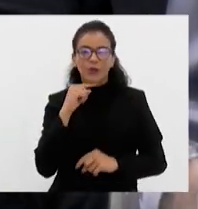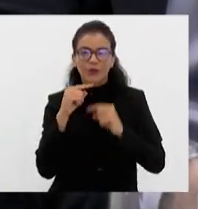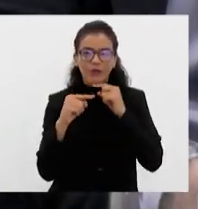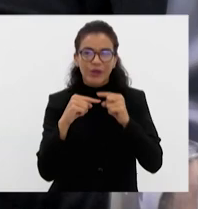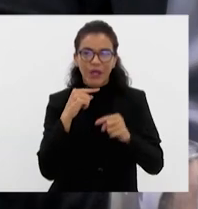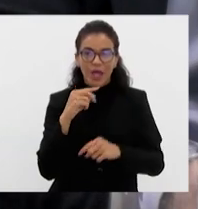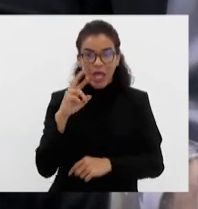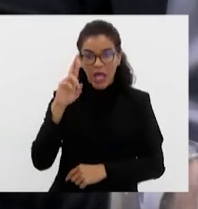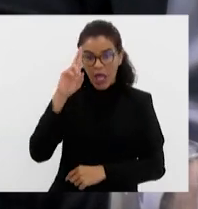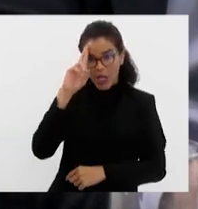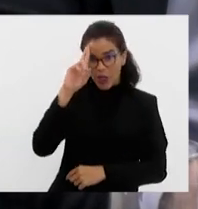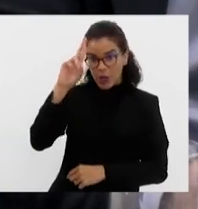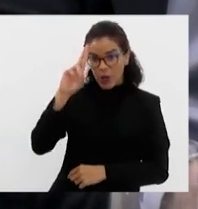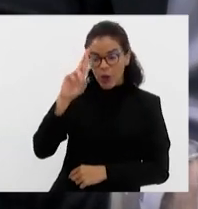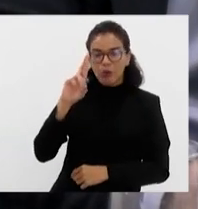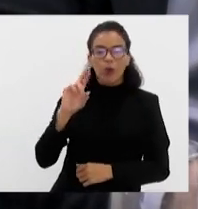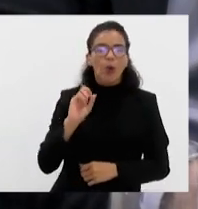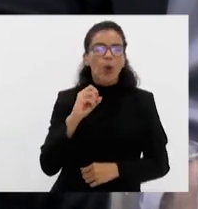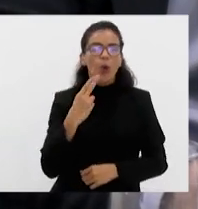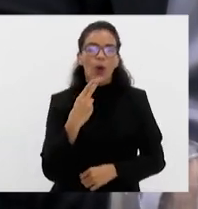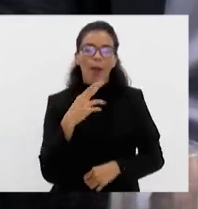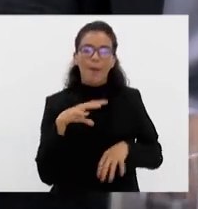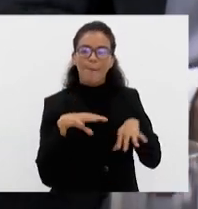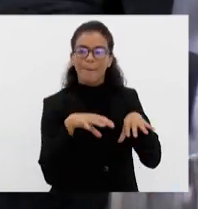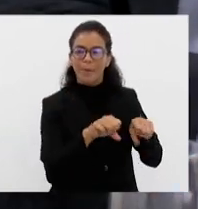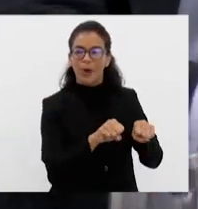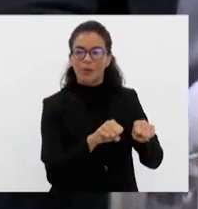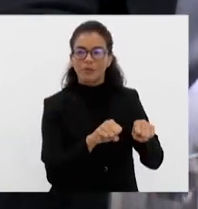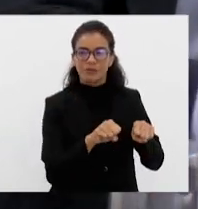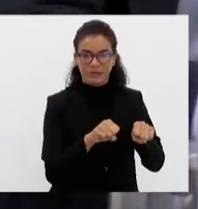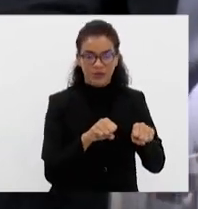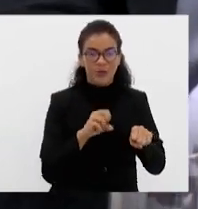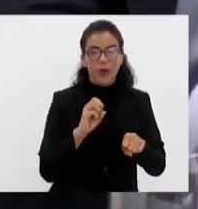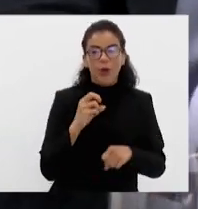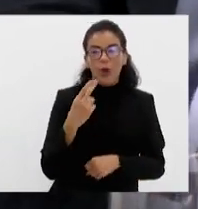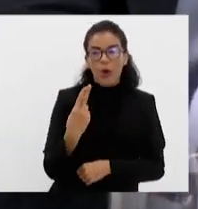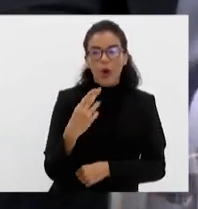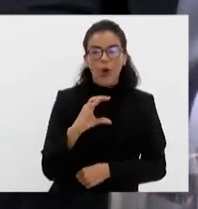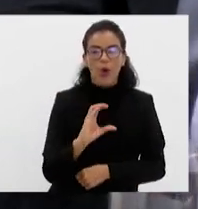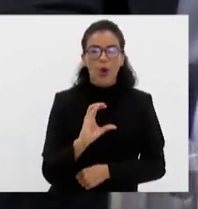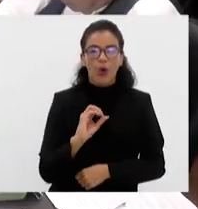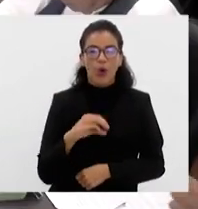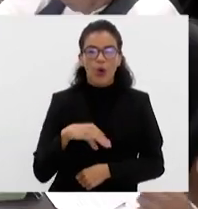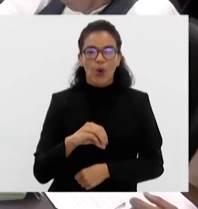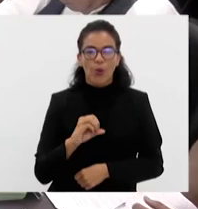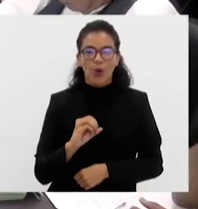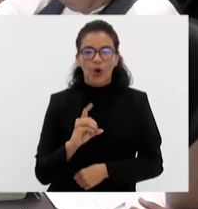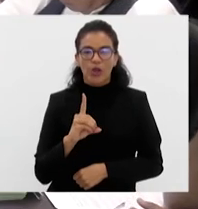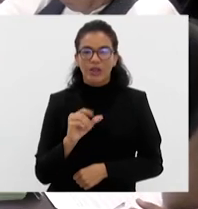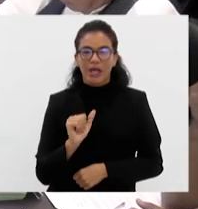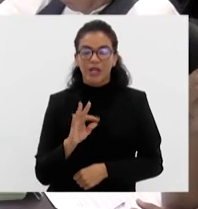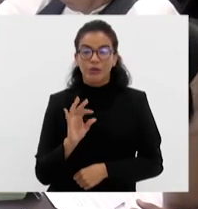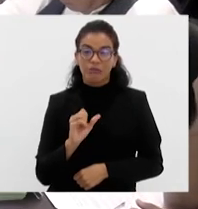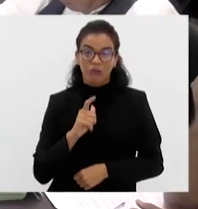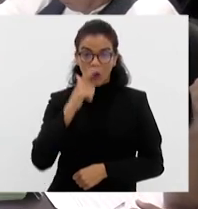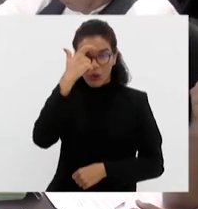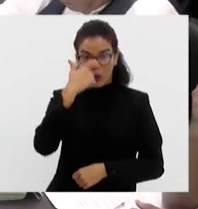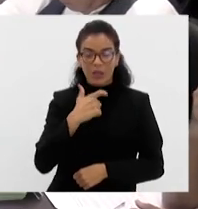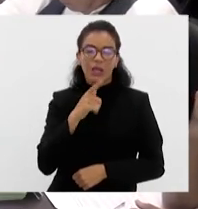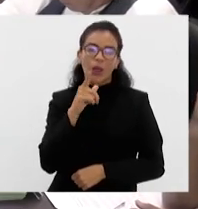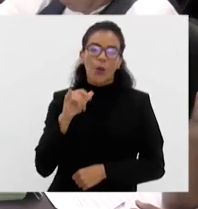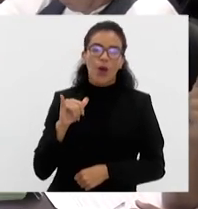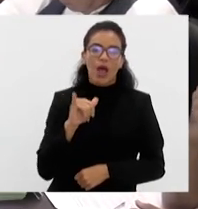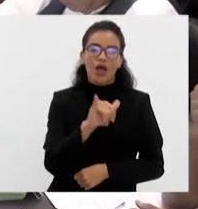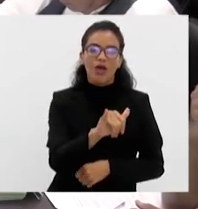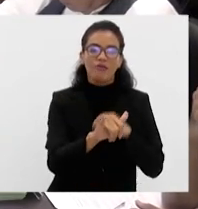Ou é propriedade ou é posse. É propriedade, posse ou comodato. Porque quem tem avião executivo, muitas vezes, não